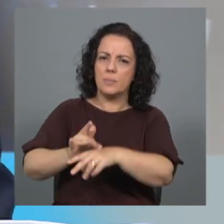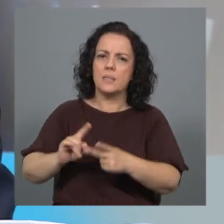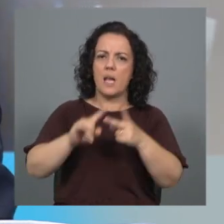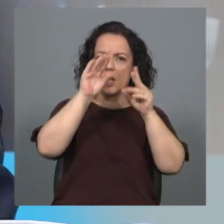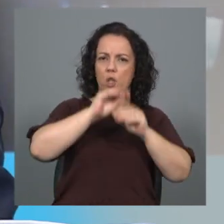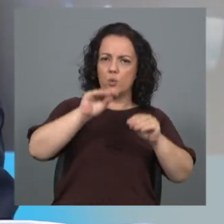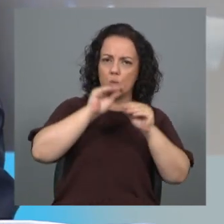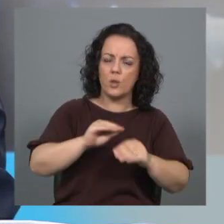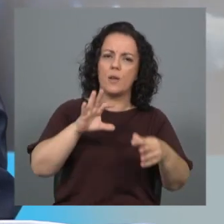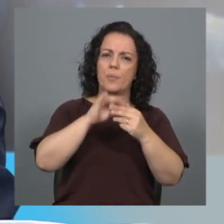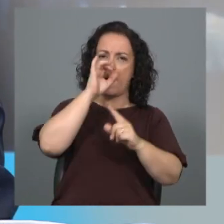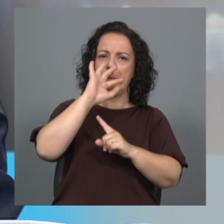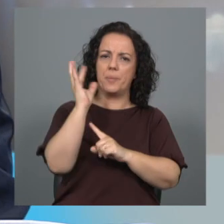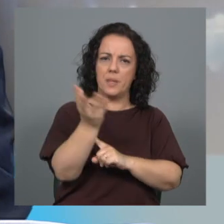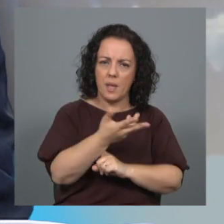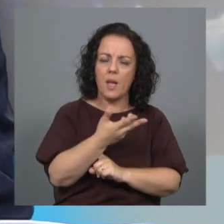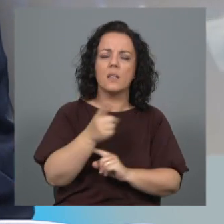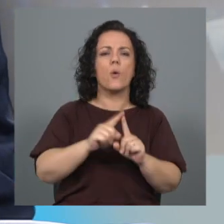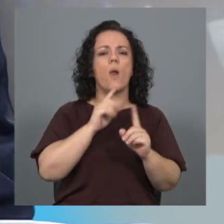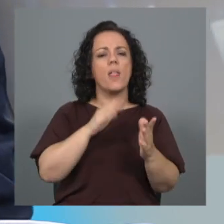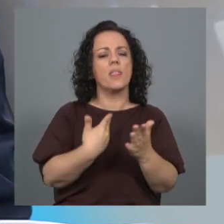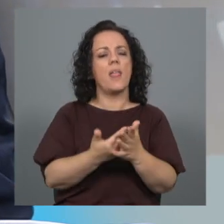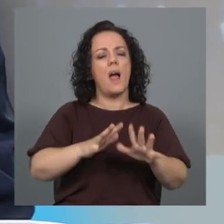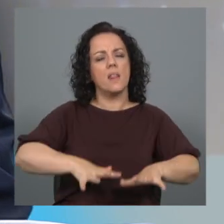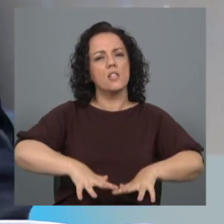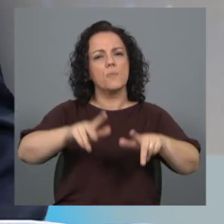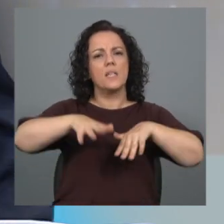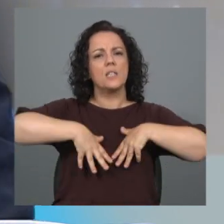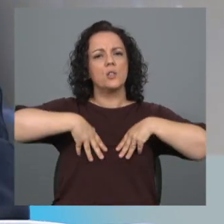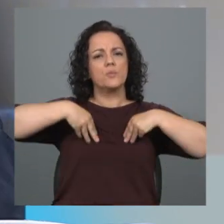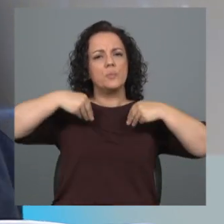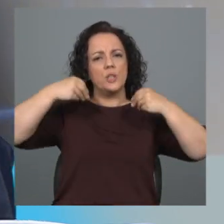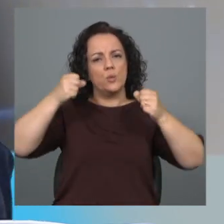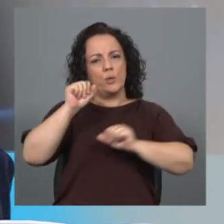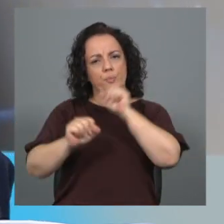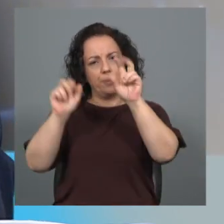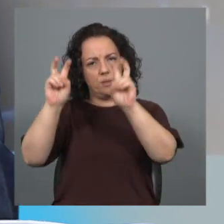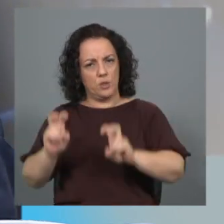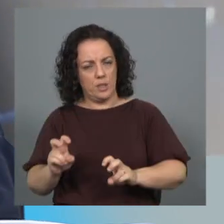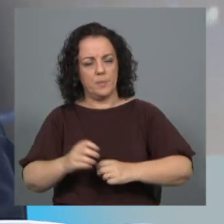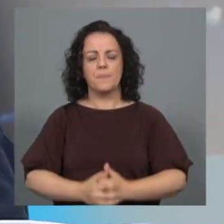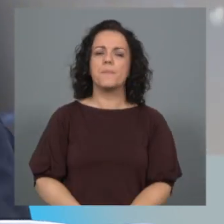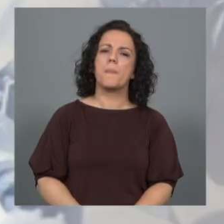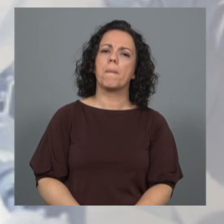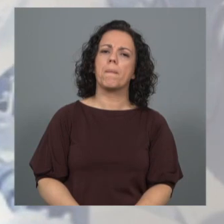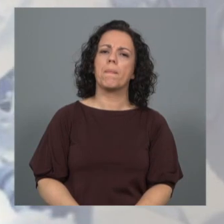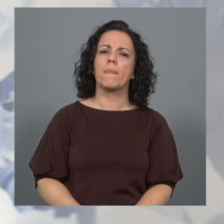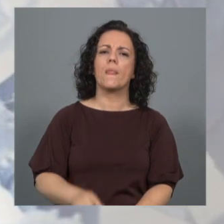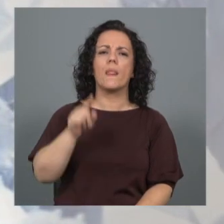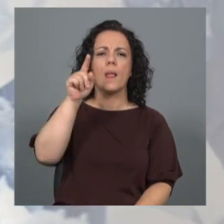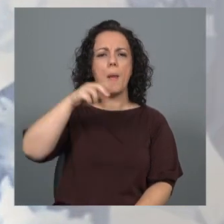questão ecológica, para desenvolver toda uma espiritualidade também em torno destas questões. Marcial